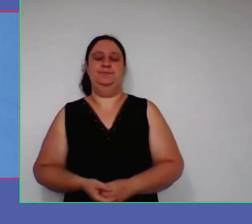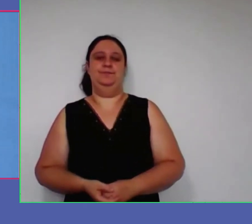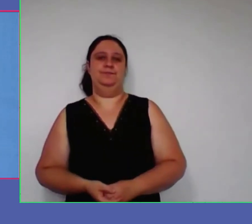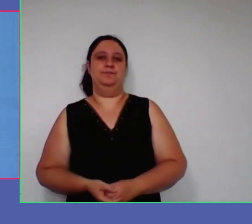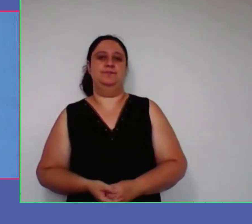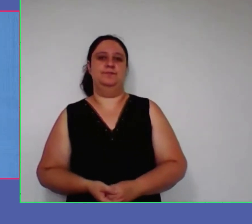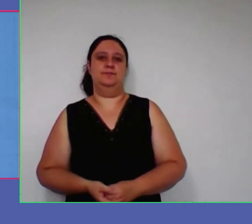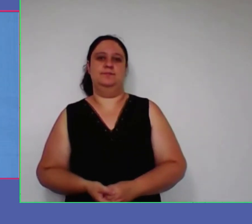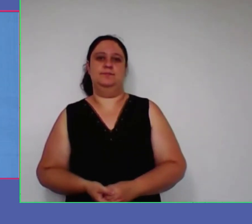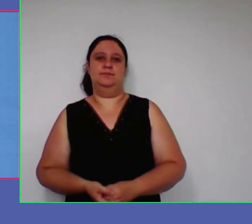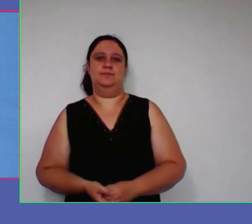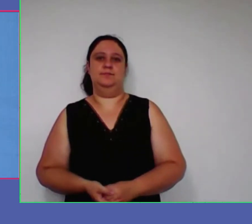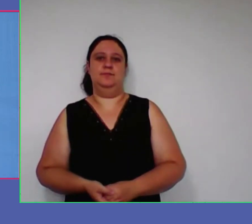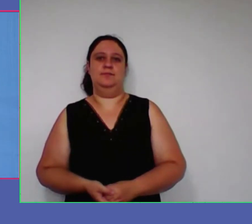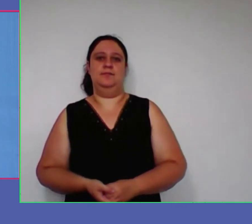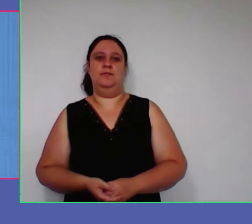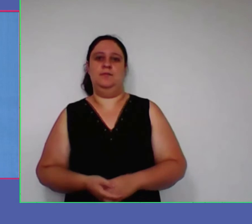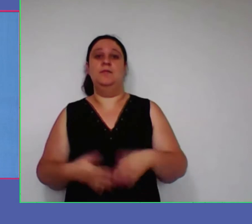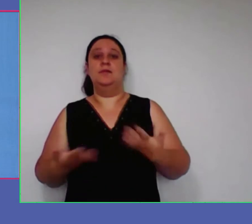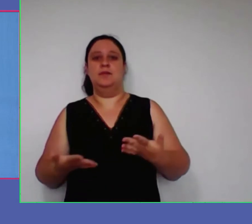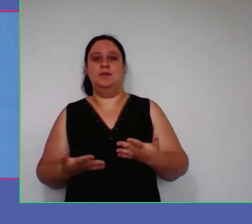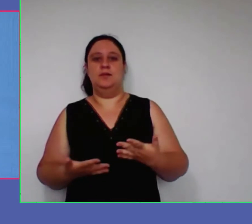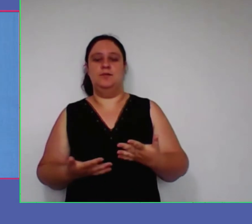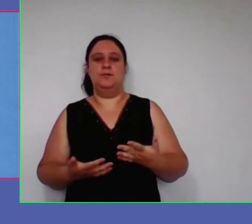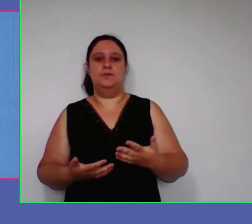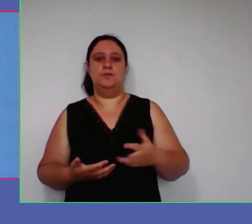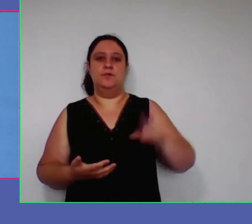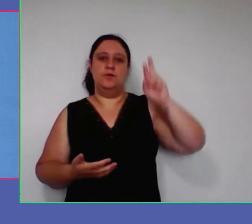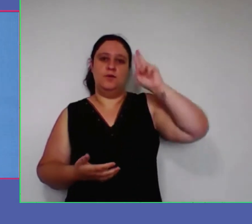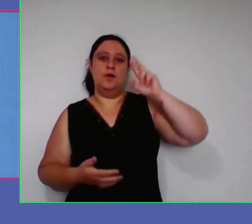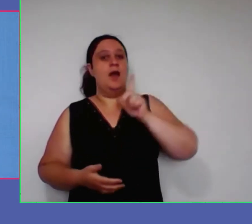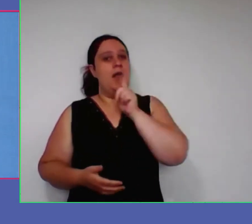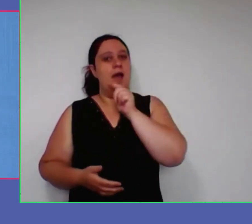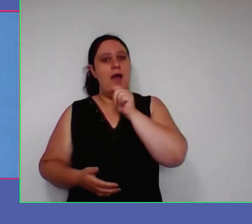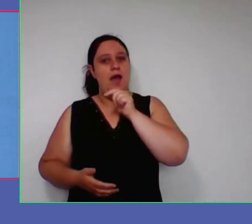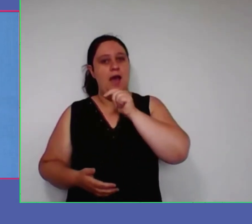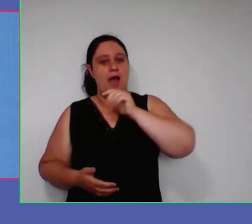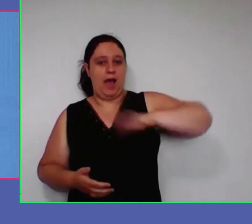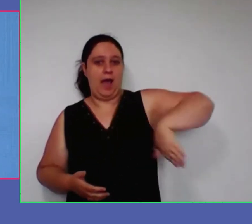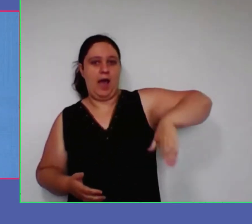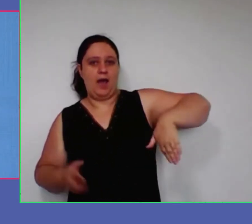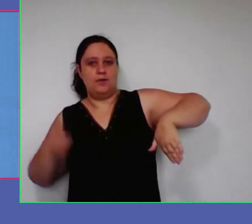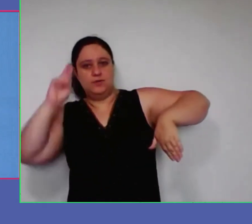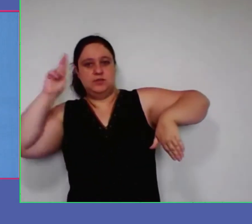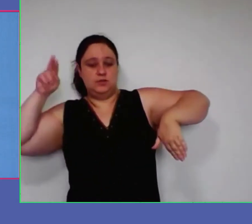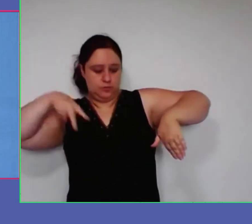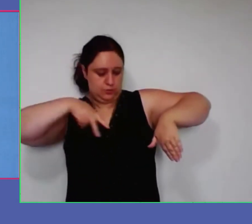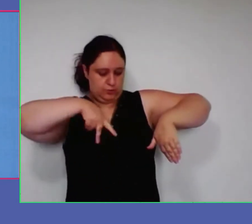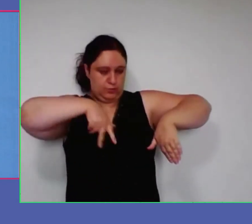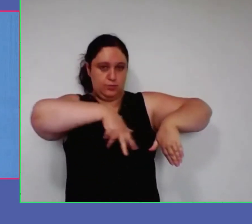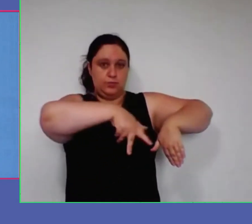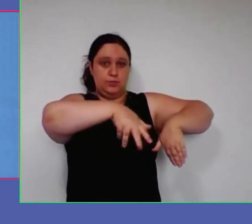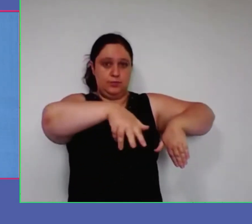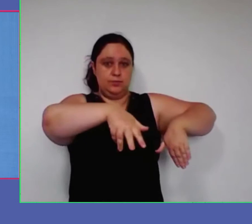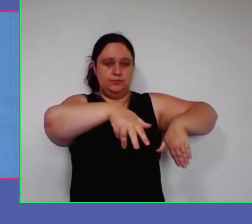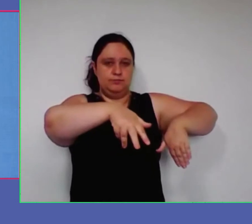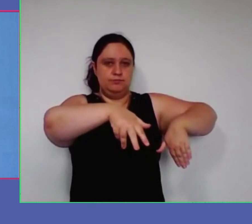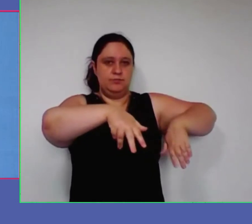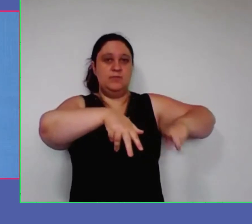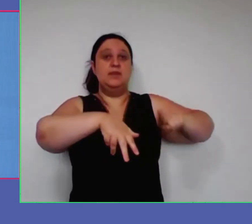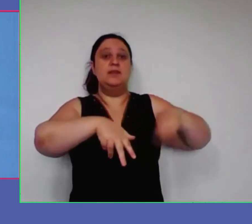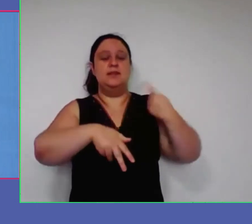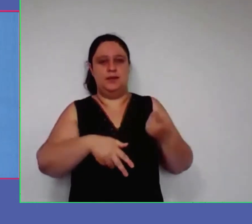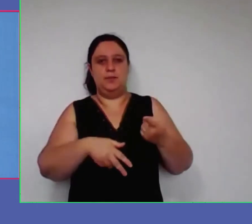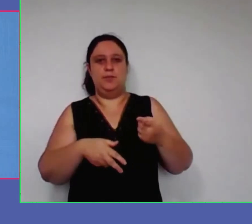Aí o Senhor anda sobre o mar, e Jesus cura em Genezaré. Isso no final do capítulo 14. E o